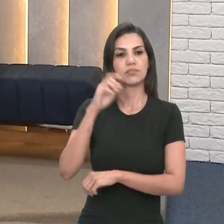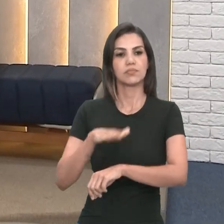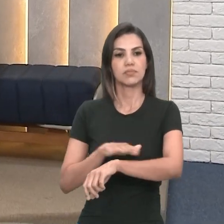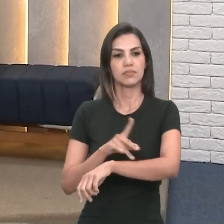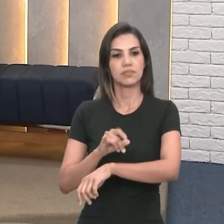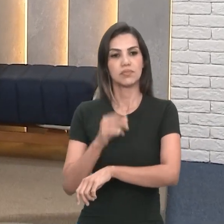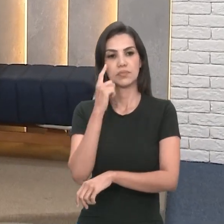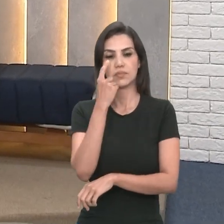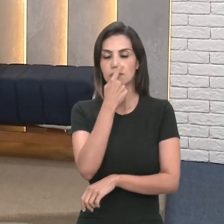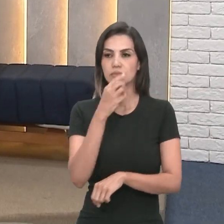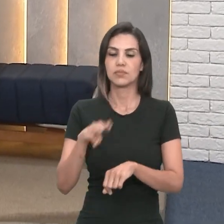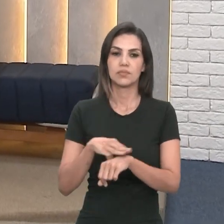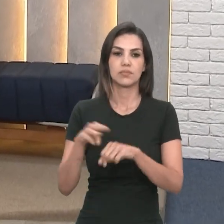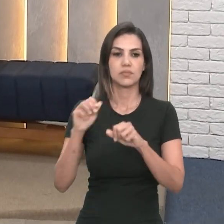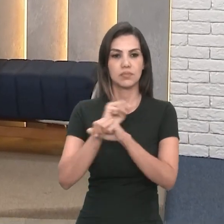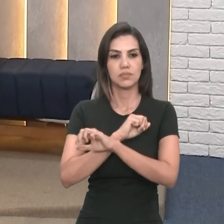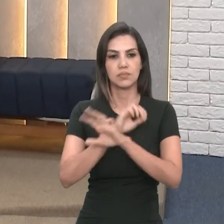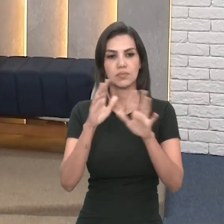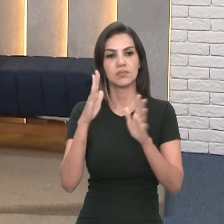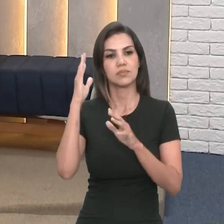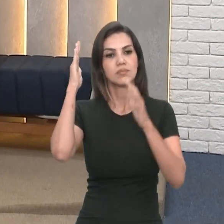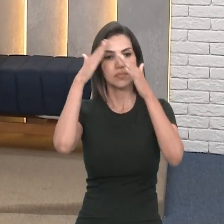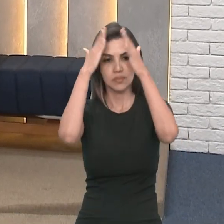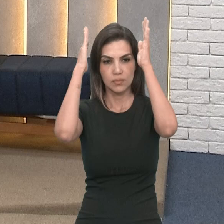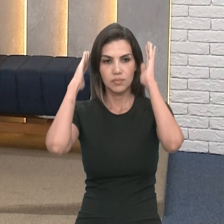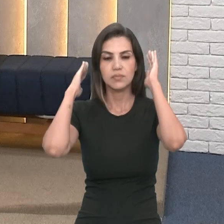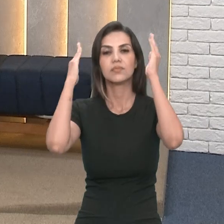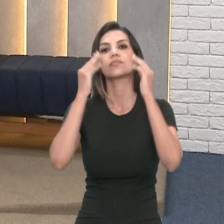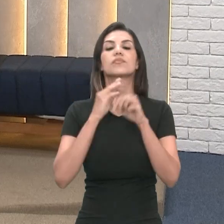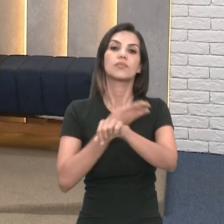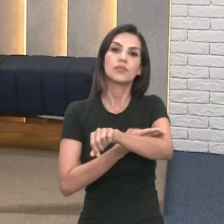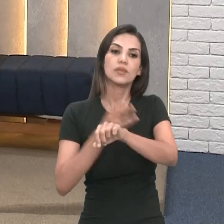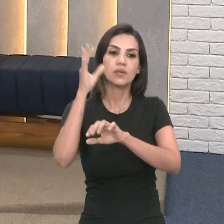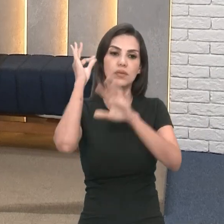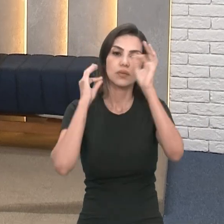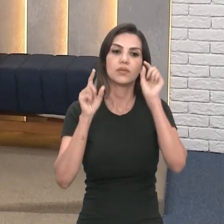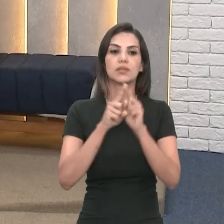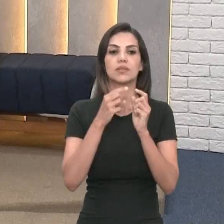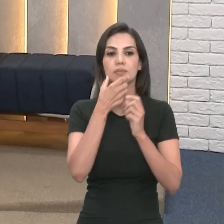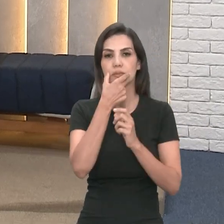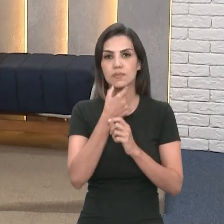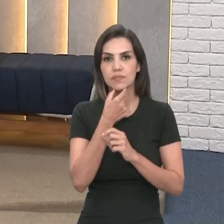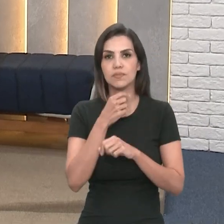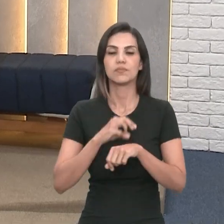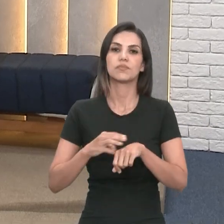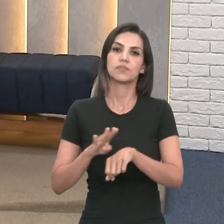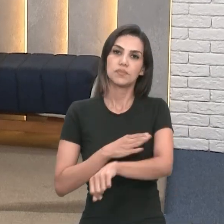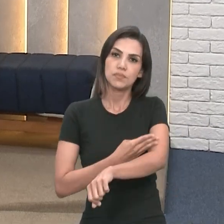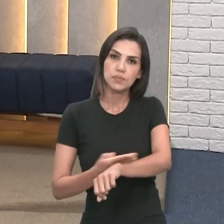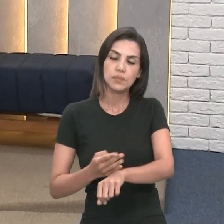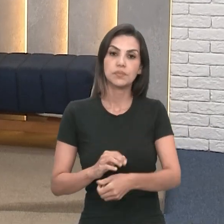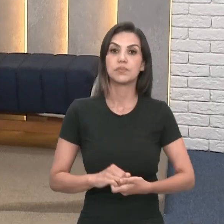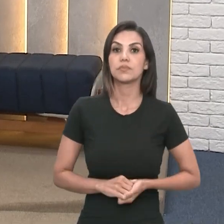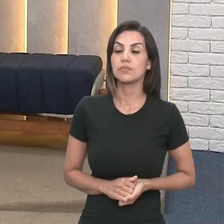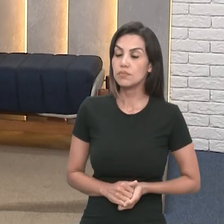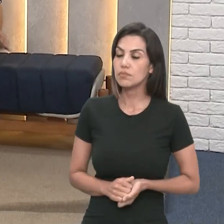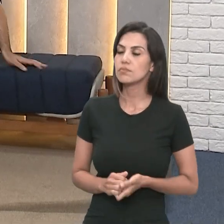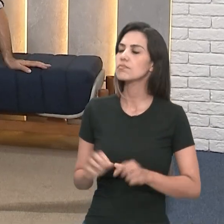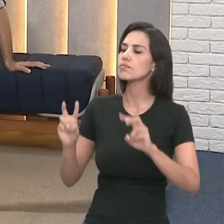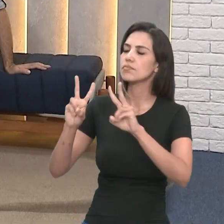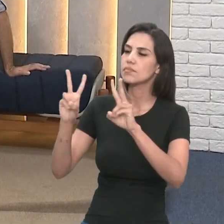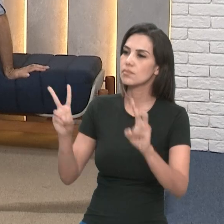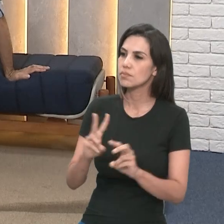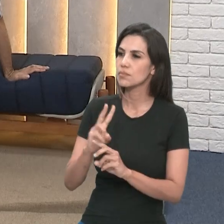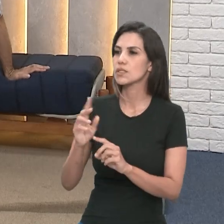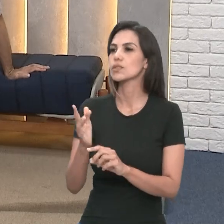olhos castanhos claros, cabelos curtos, grisalhos e cavanhaque grisalho. Para falar de sono e saúde, a